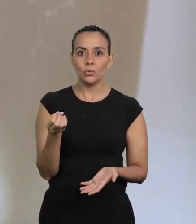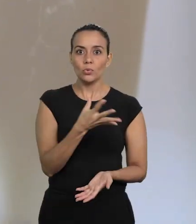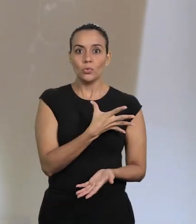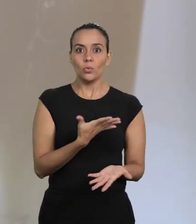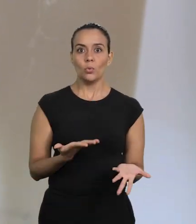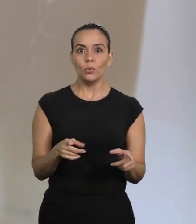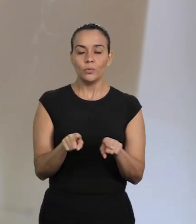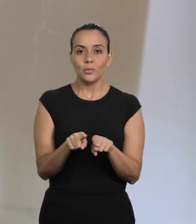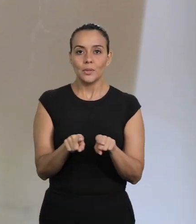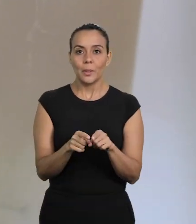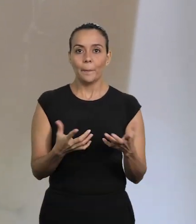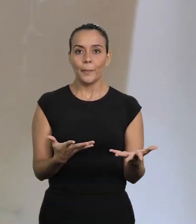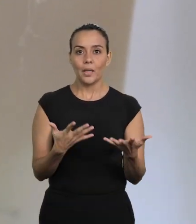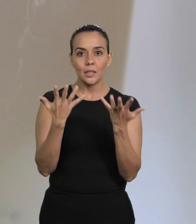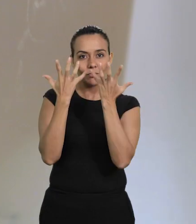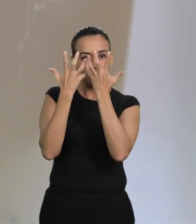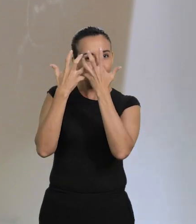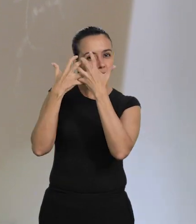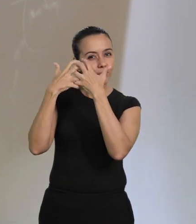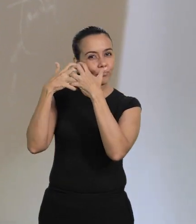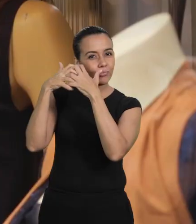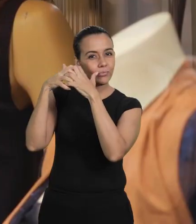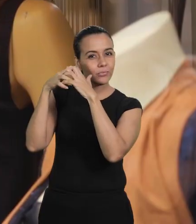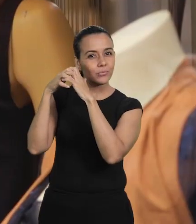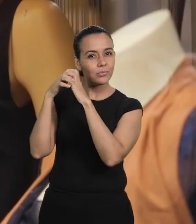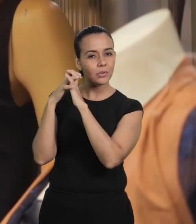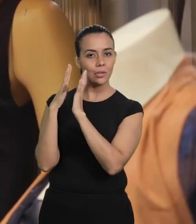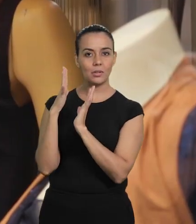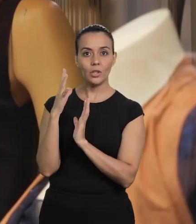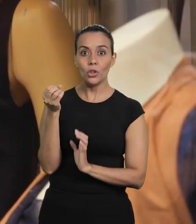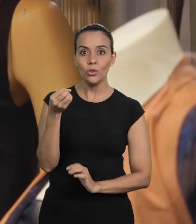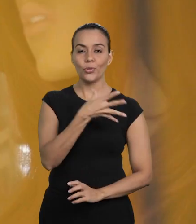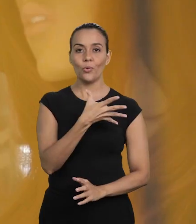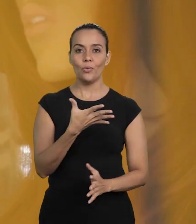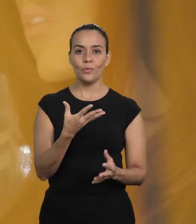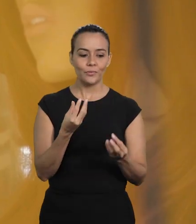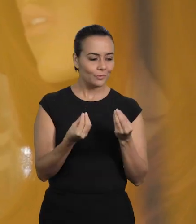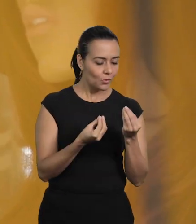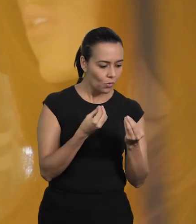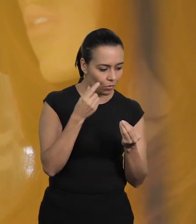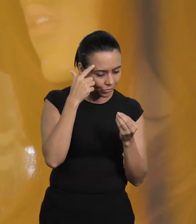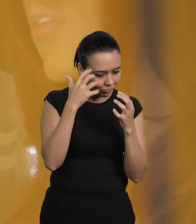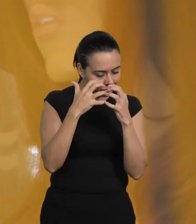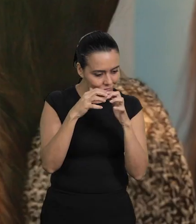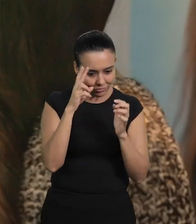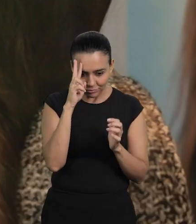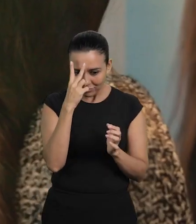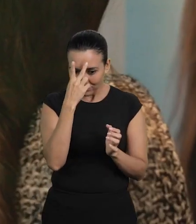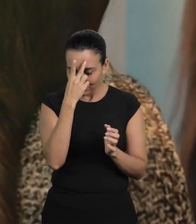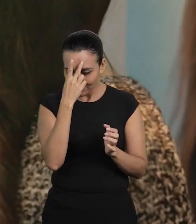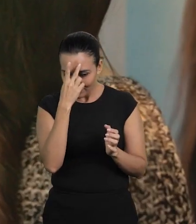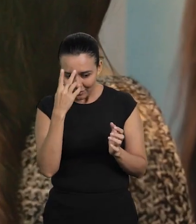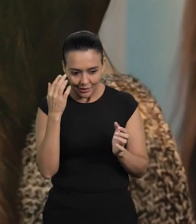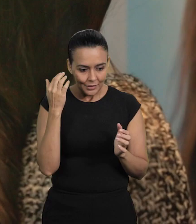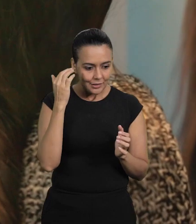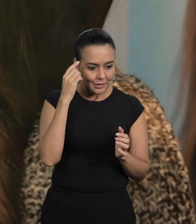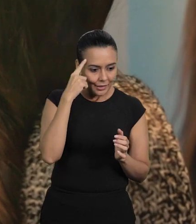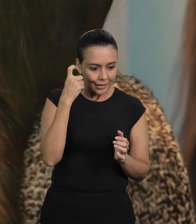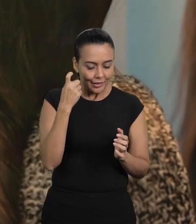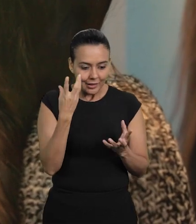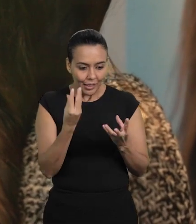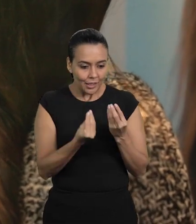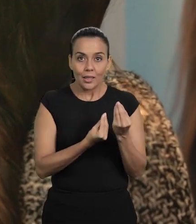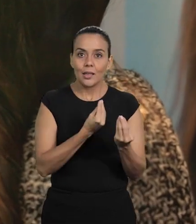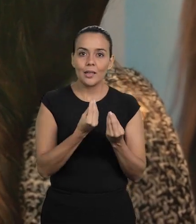de sinapse. Não é tão fácil da gente elaborar e reelaborar isso mentalmente. A gente não tem esse instrumental